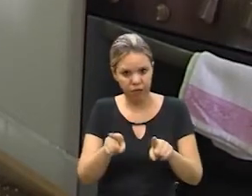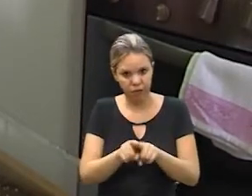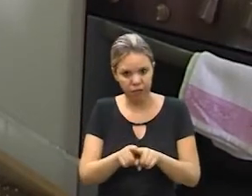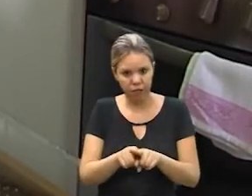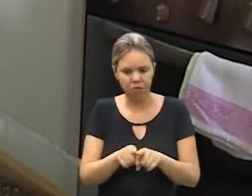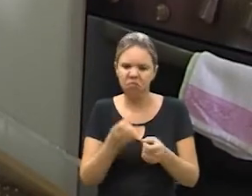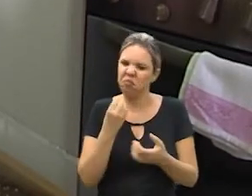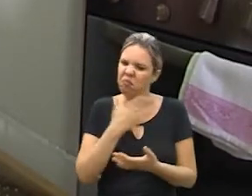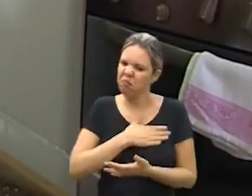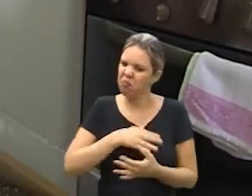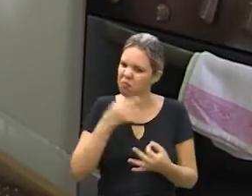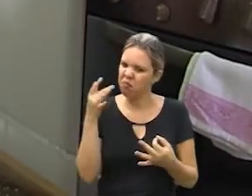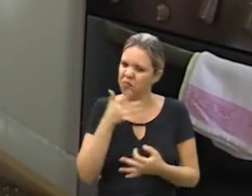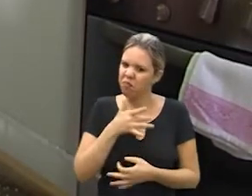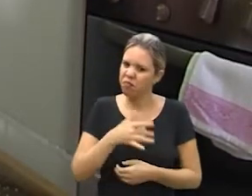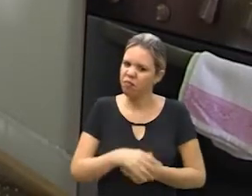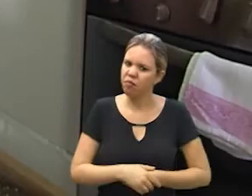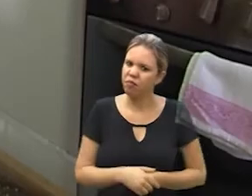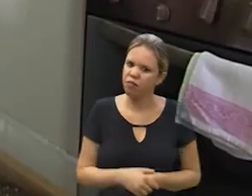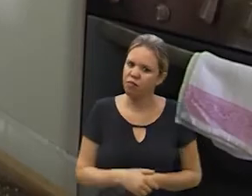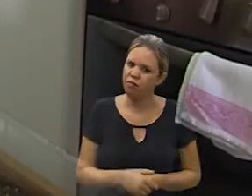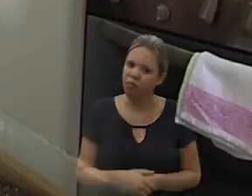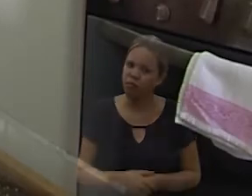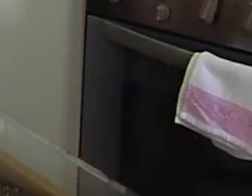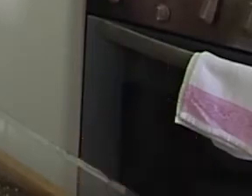porque é muito bom, hein? Uma delícia.